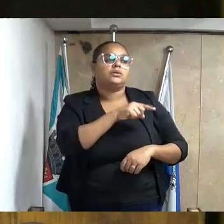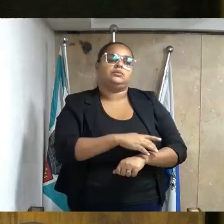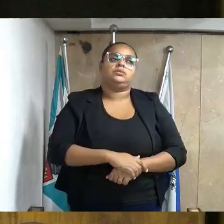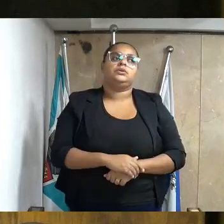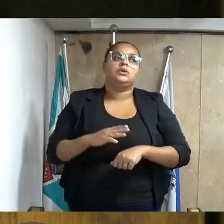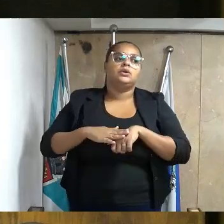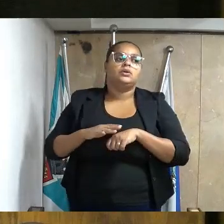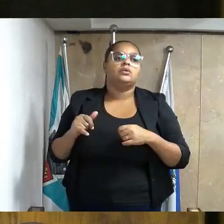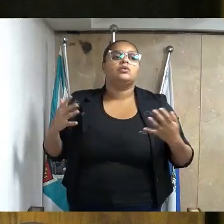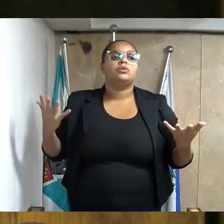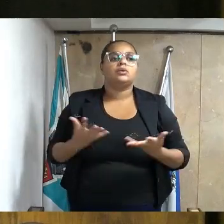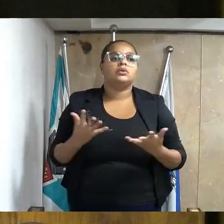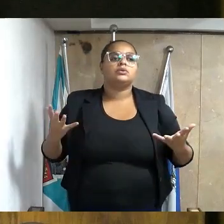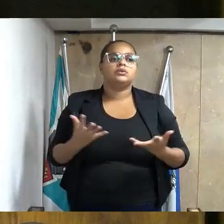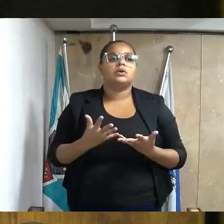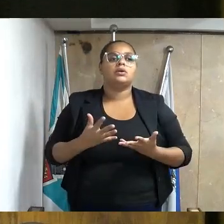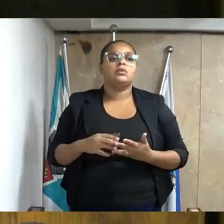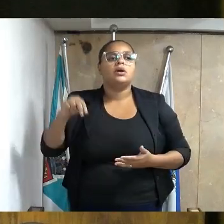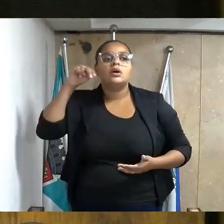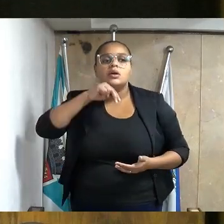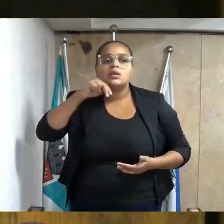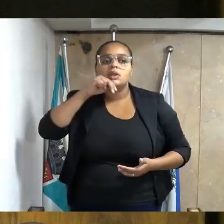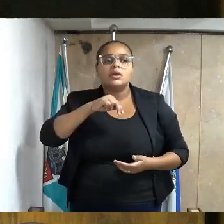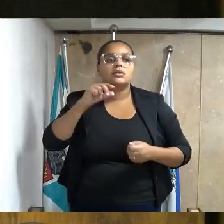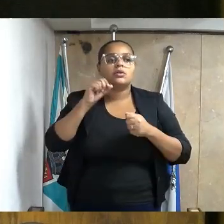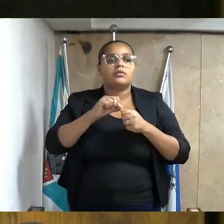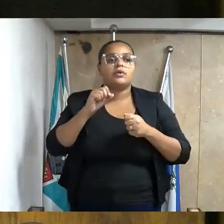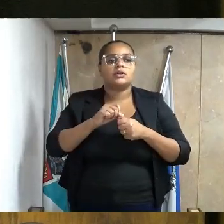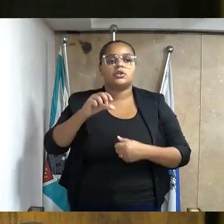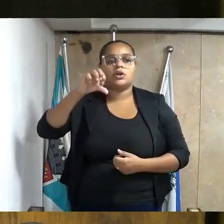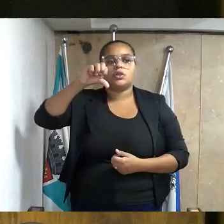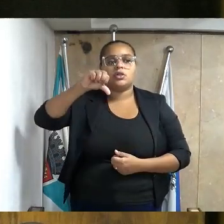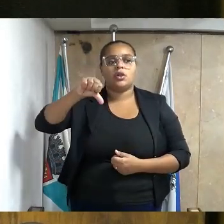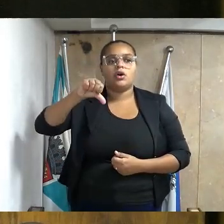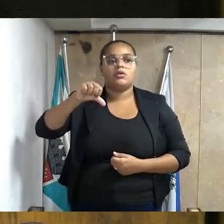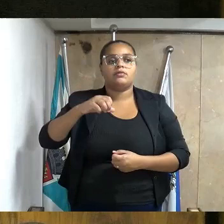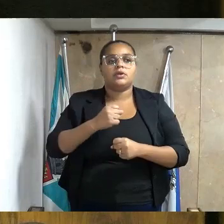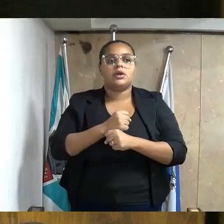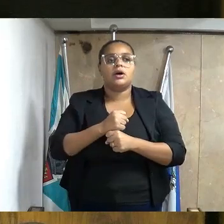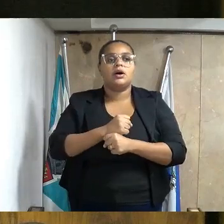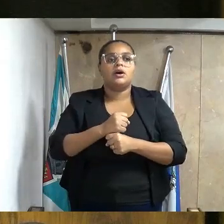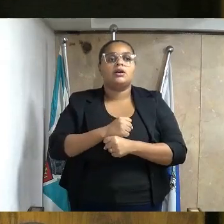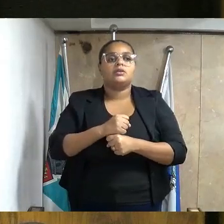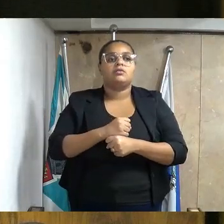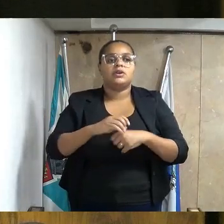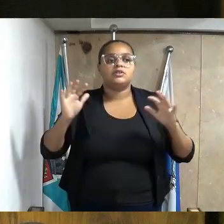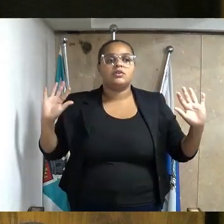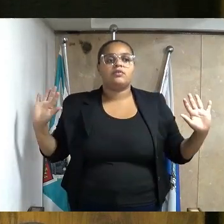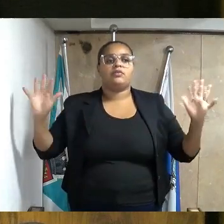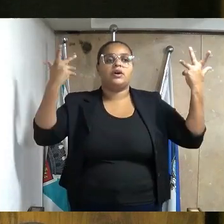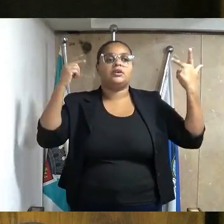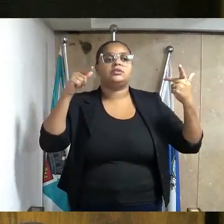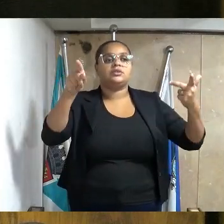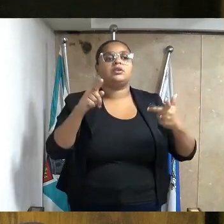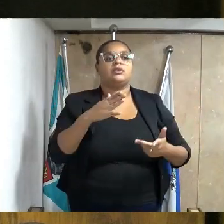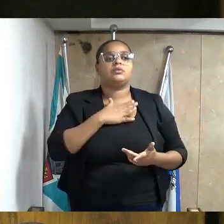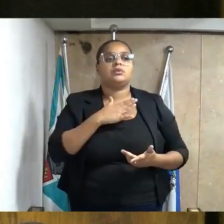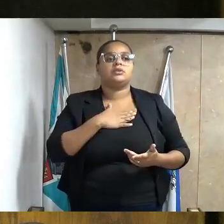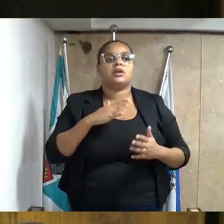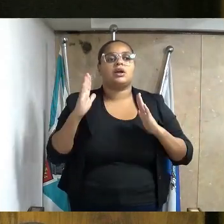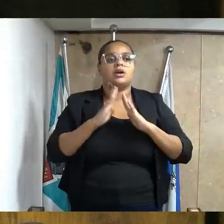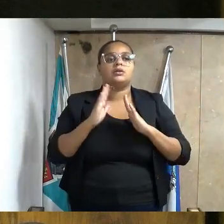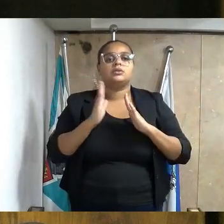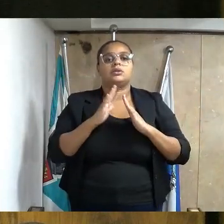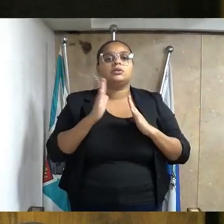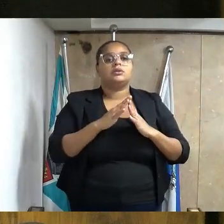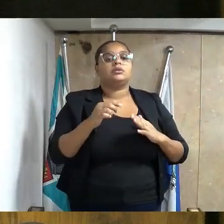hoje, meu neto faz 9 anos, é um momento de festa para minha família e um momento de festa também para essa casa.